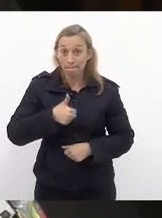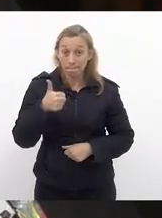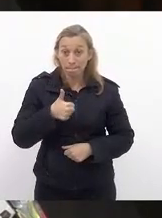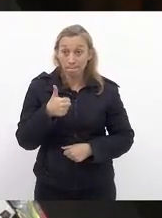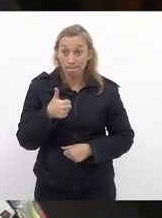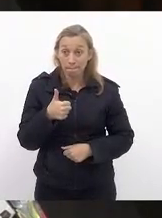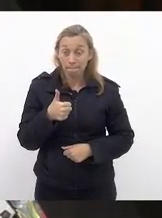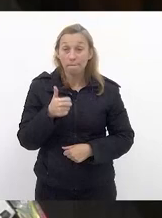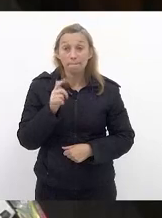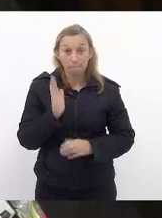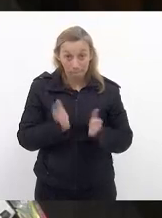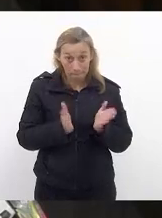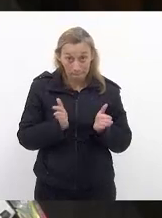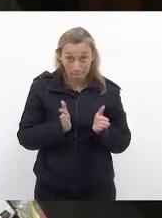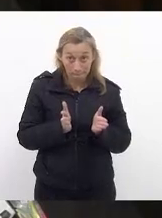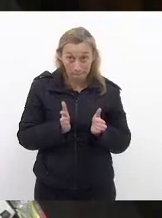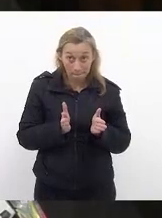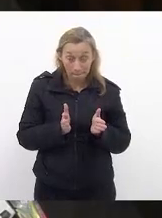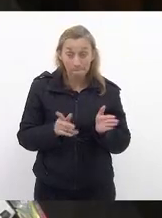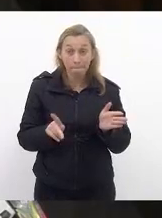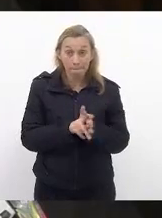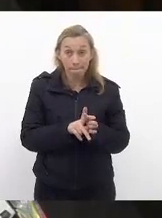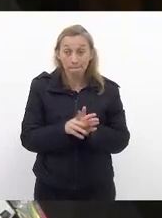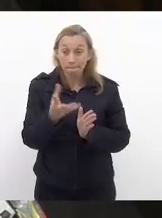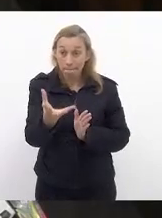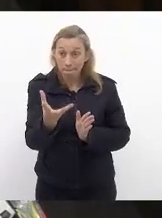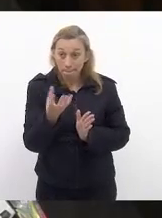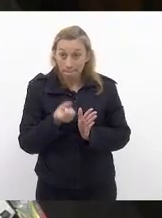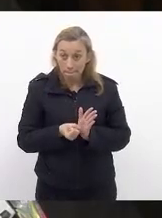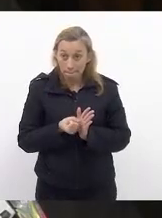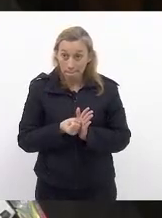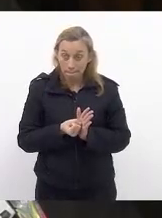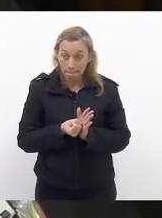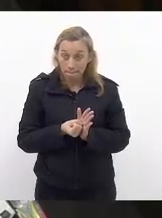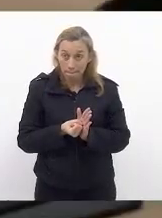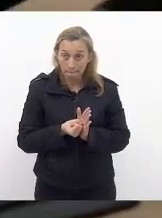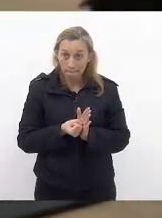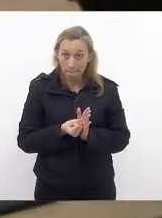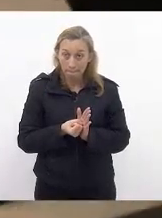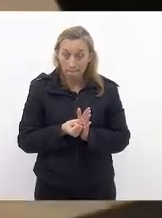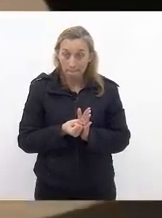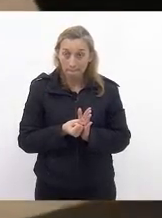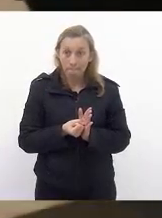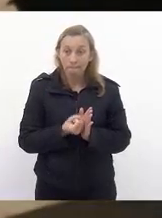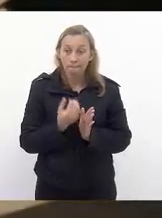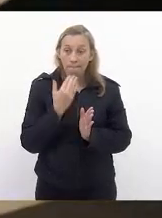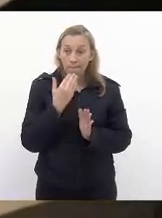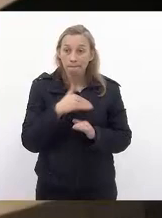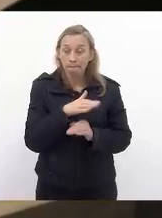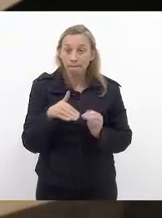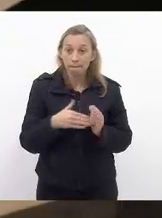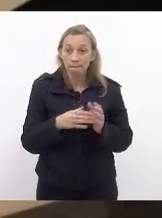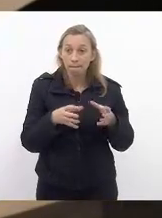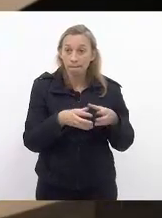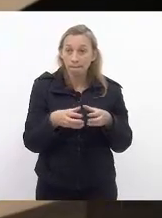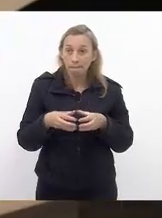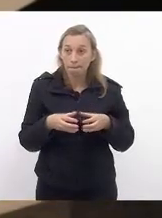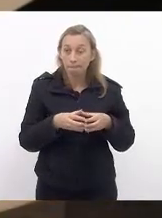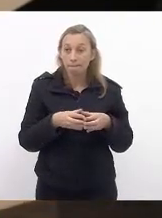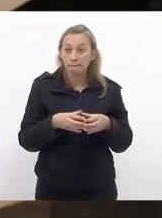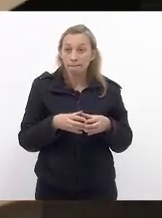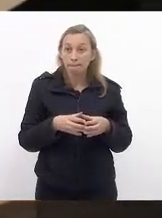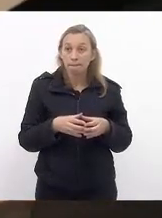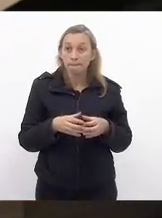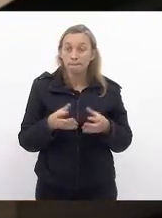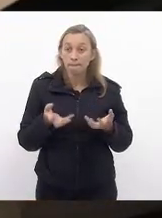primeira delas que é de hoje o projeto recebe os pareceres das comissões tentaram De